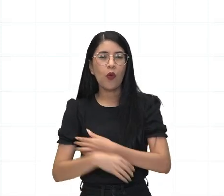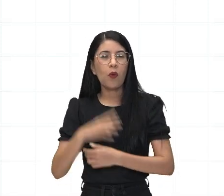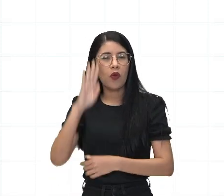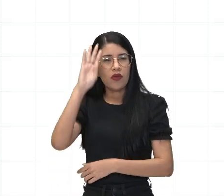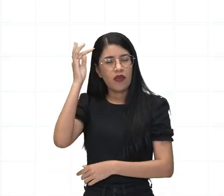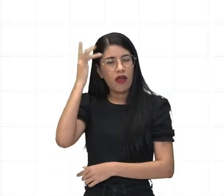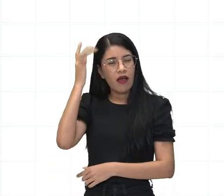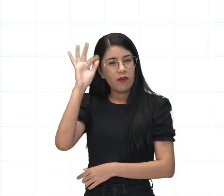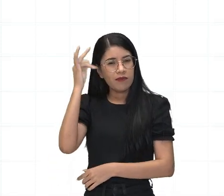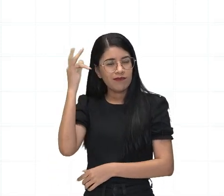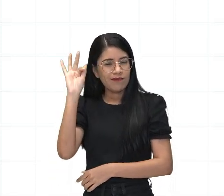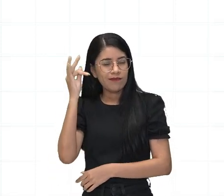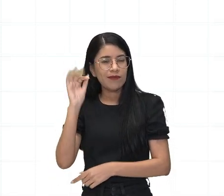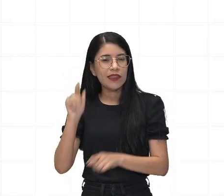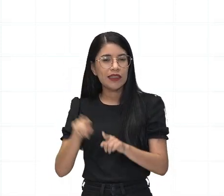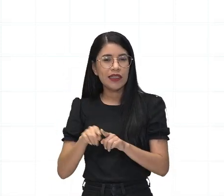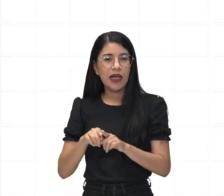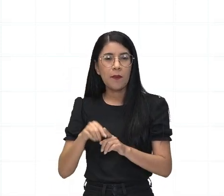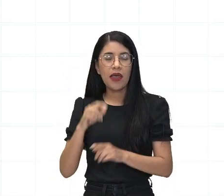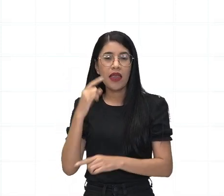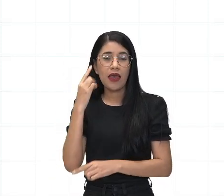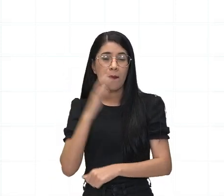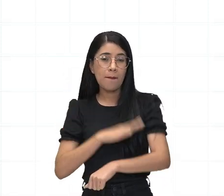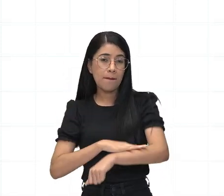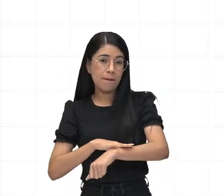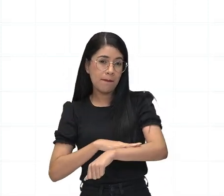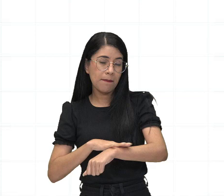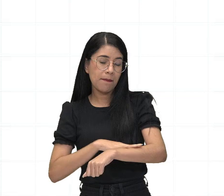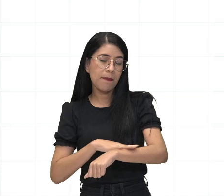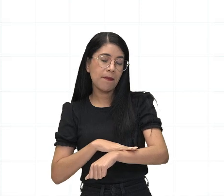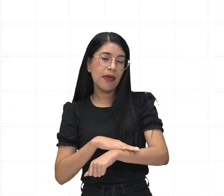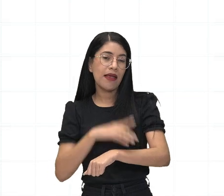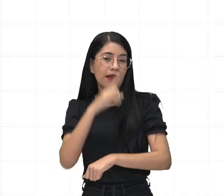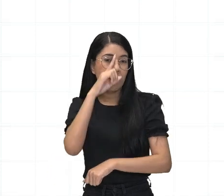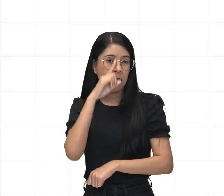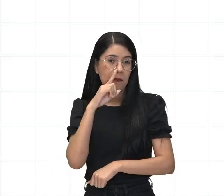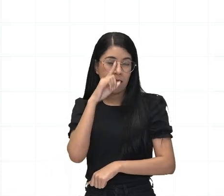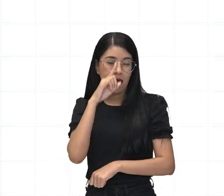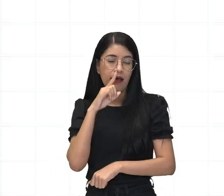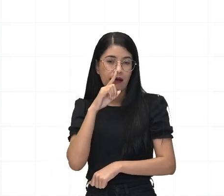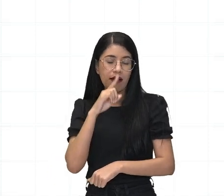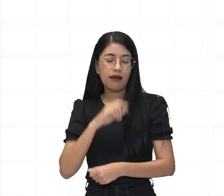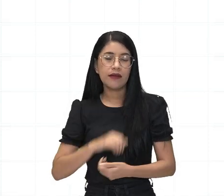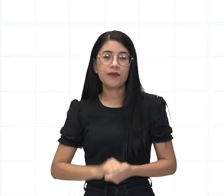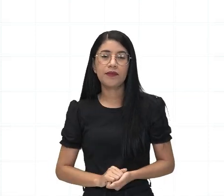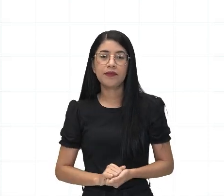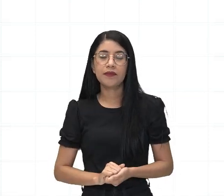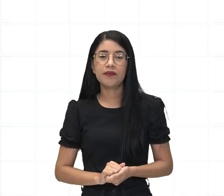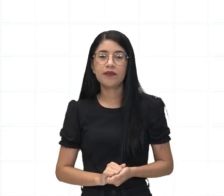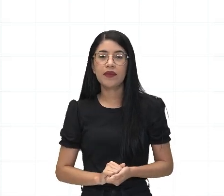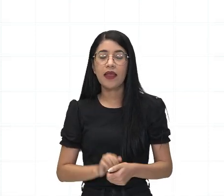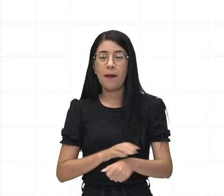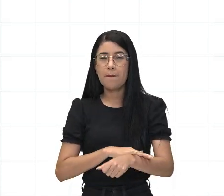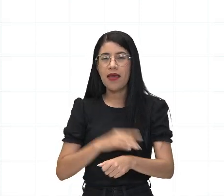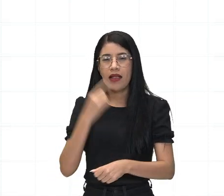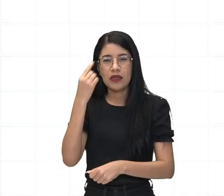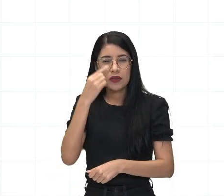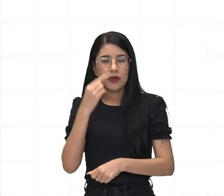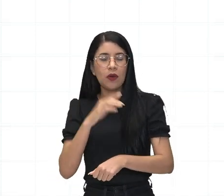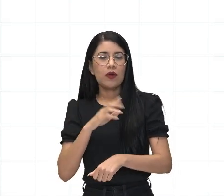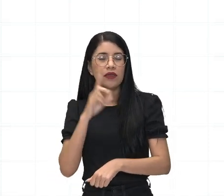icterícia, insuficiência renal. Desculpa, eu vou falar da icterícia, ficar amarelado, tá? Com a pele amarelada.